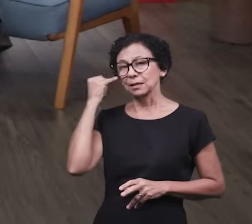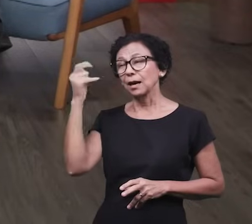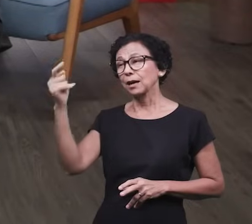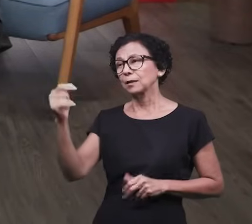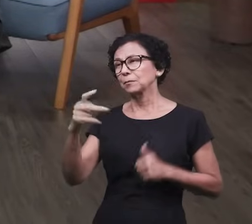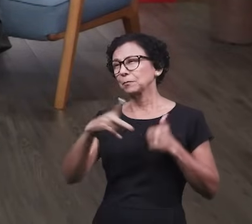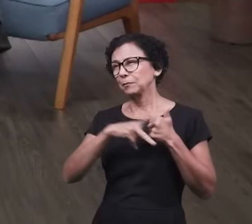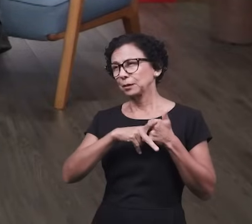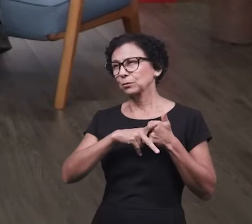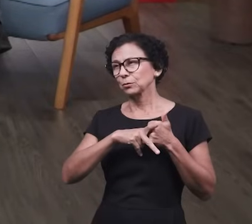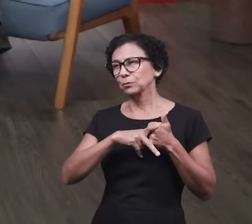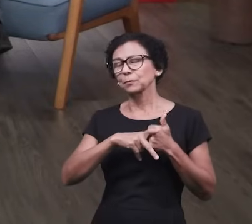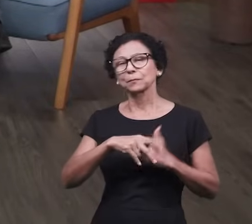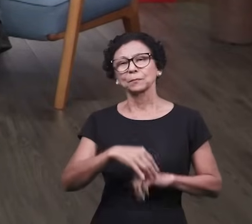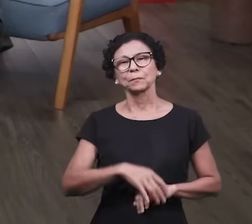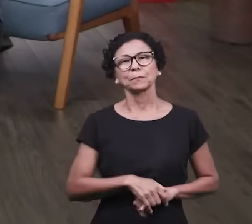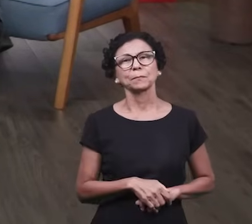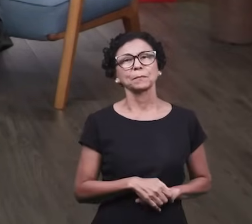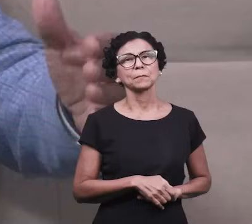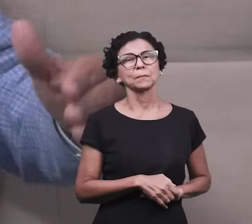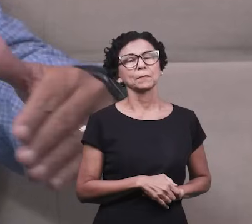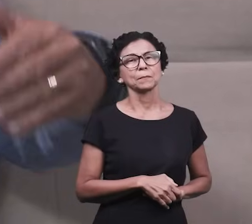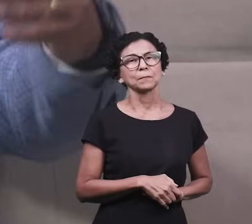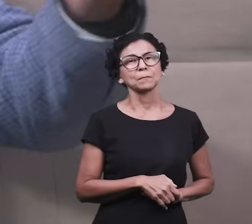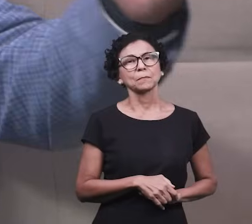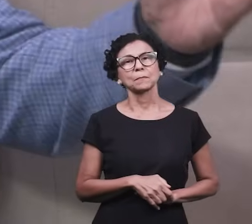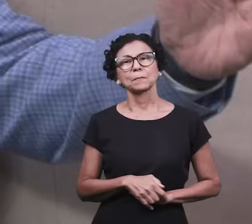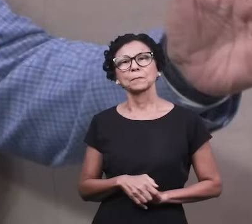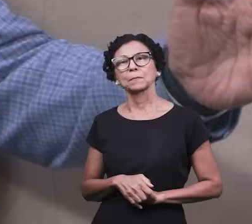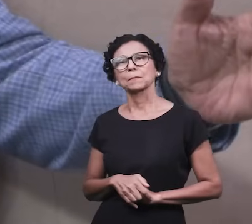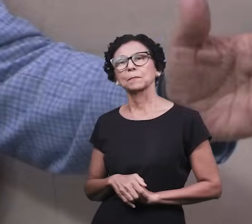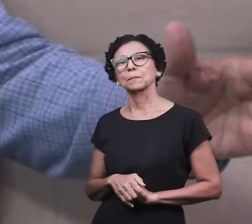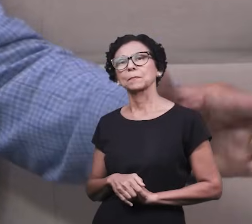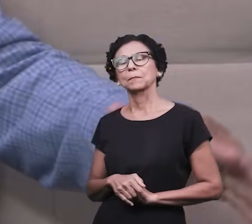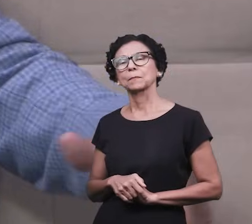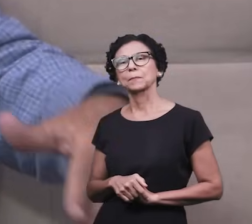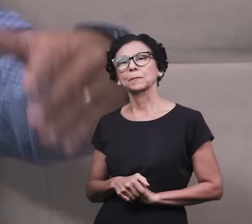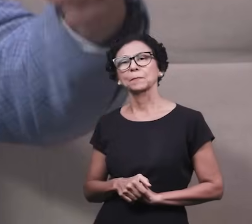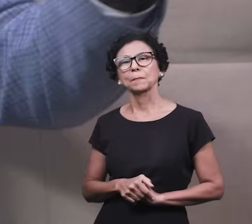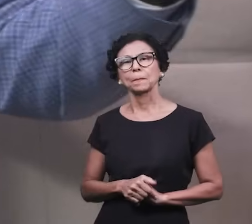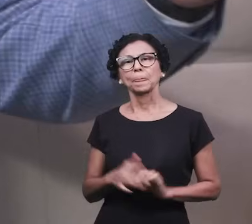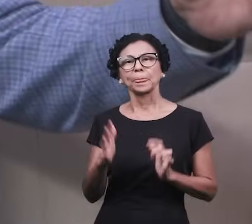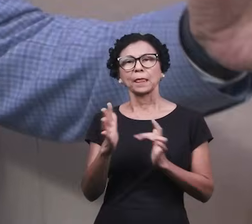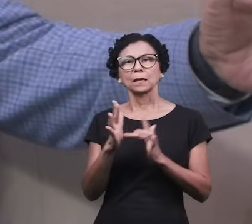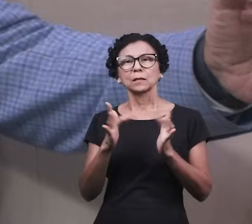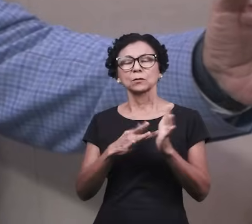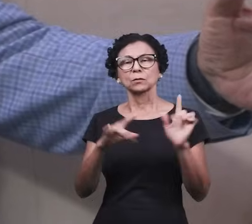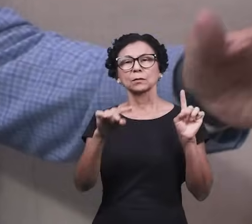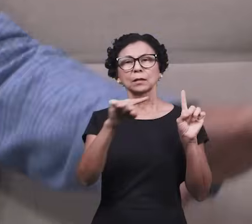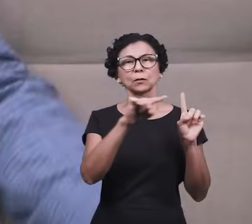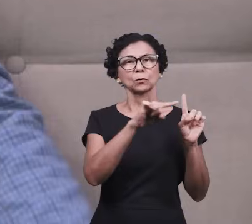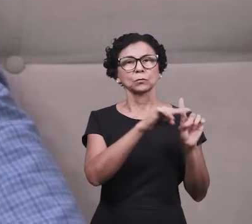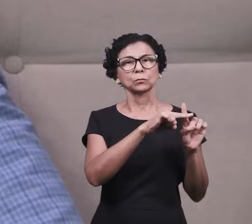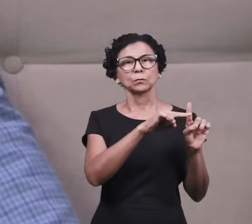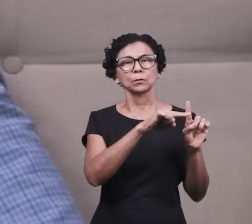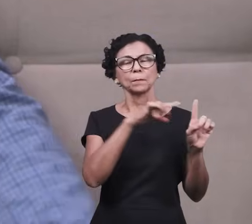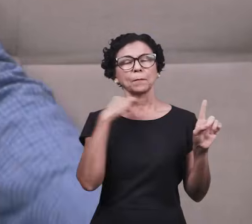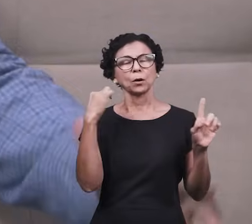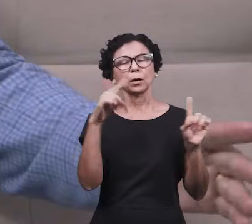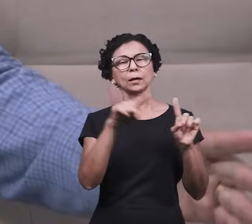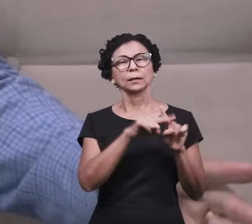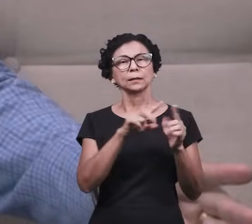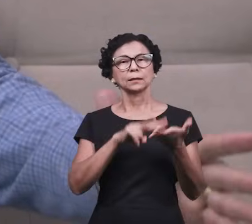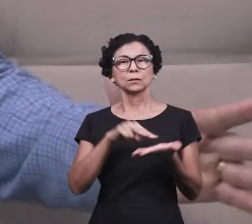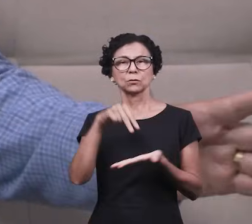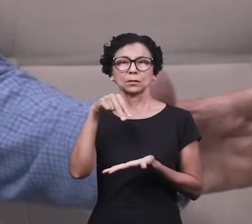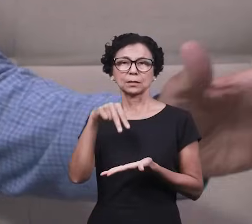de Pedro. Quando o Senhor Jesus ressuscita, aparece a eles, né? Se